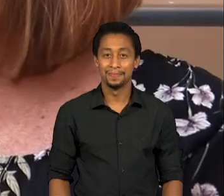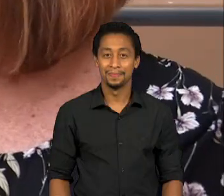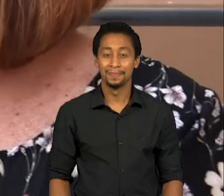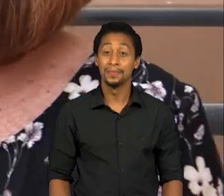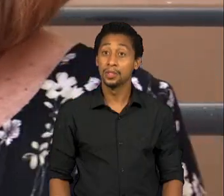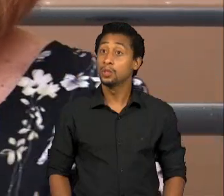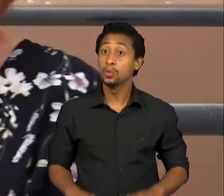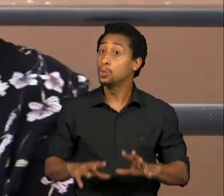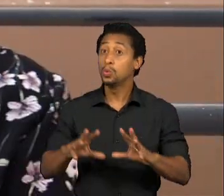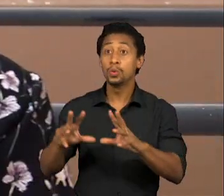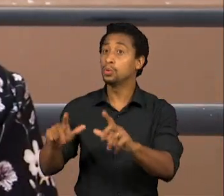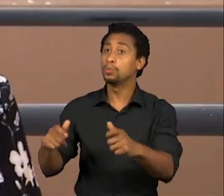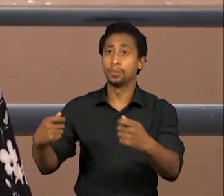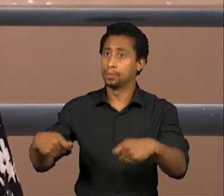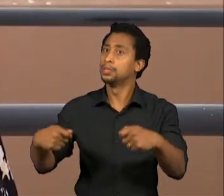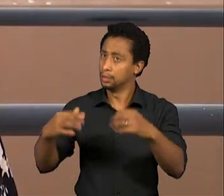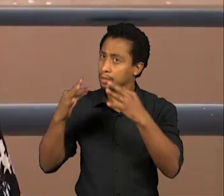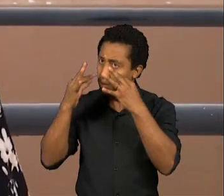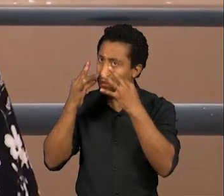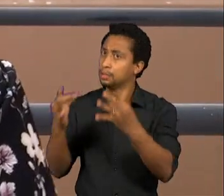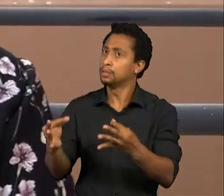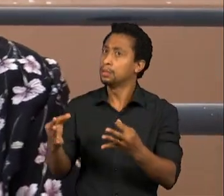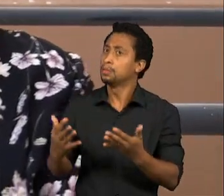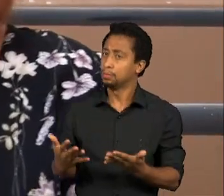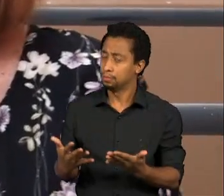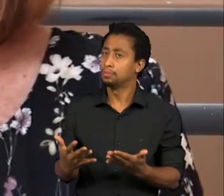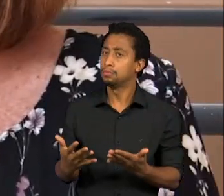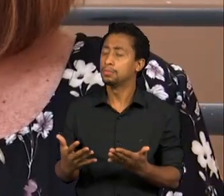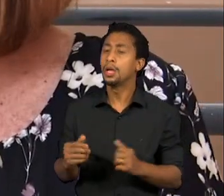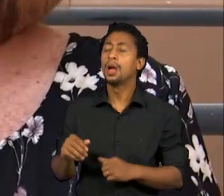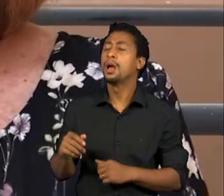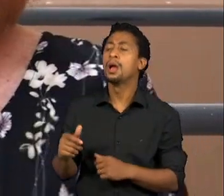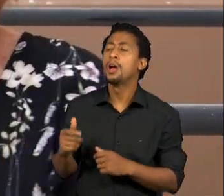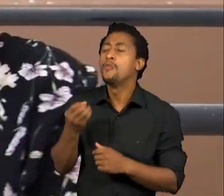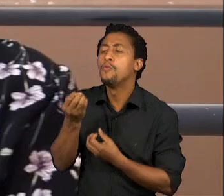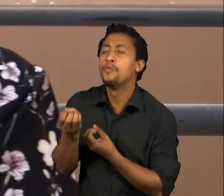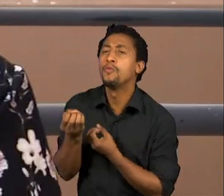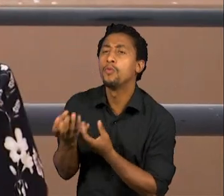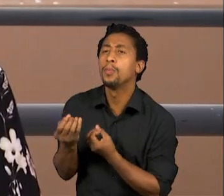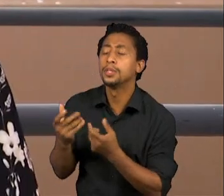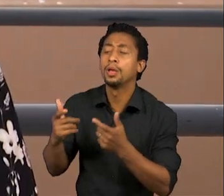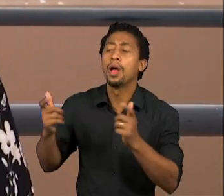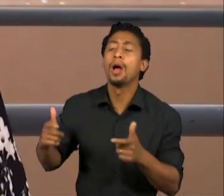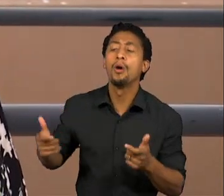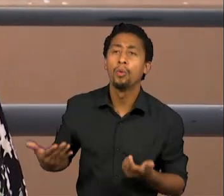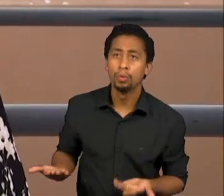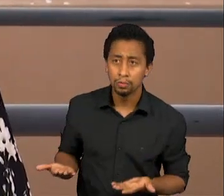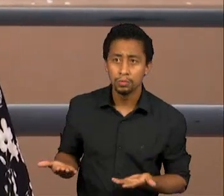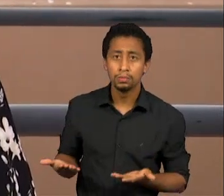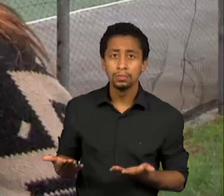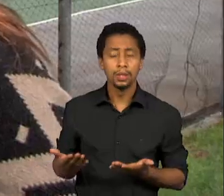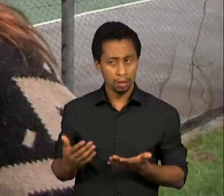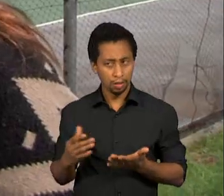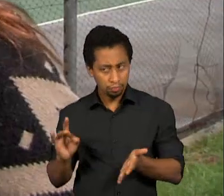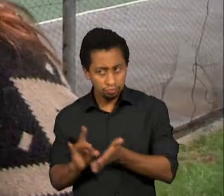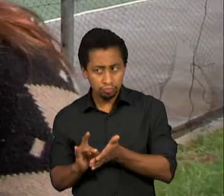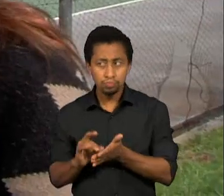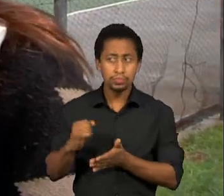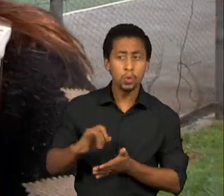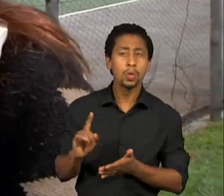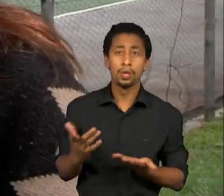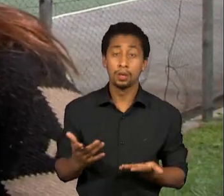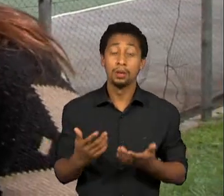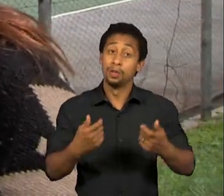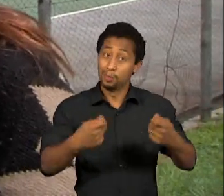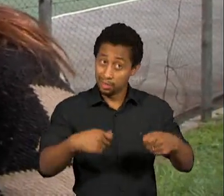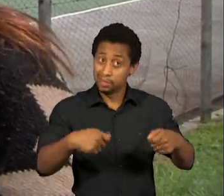Todo mundo precisa ficar muito atento a essa questão de onde vem aquela informação e se procede ou não. Eu pesquiso outras fontes